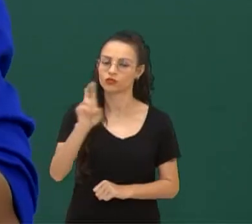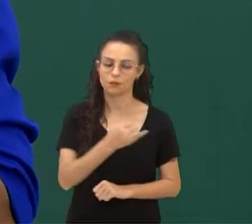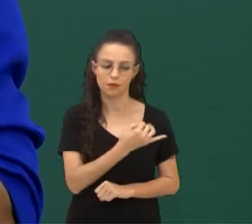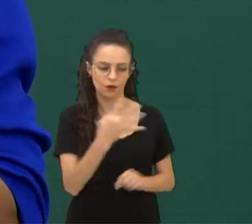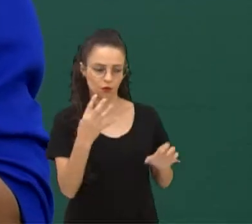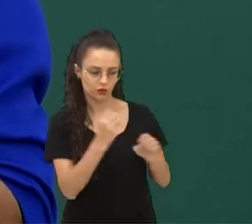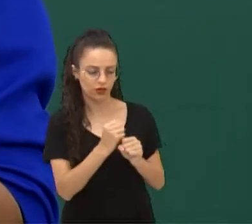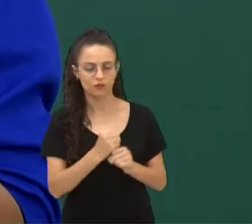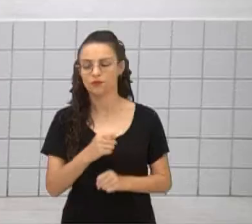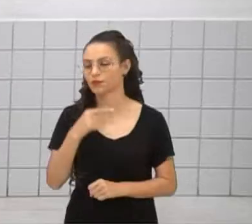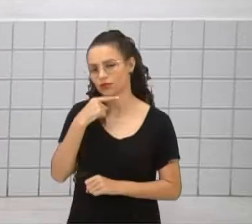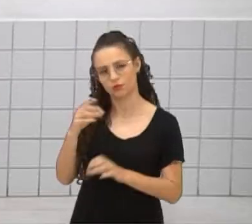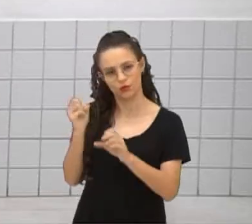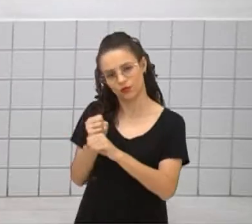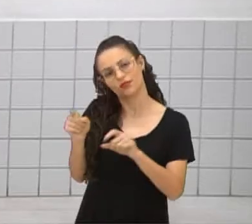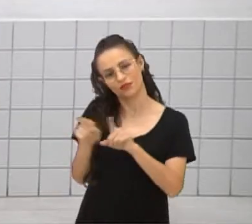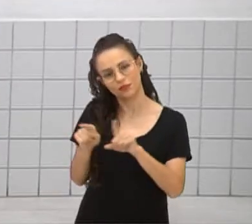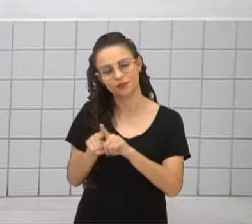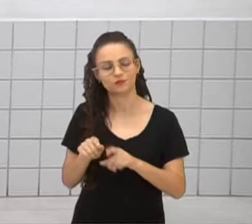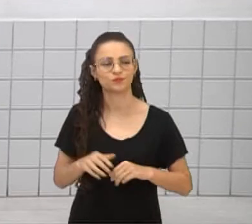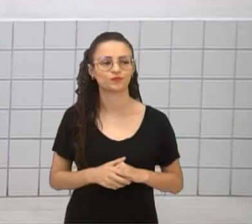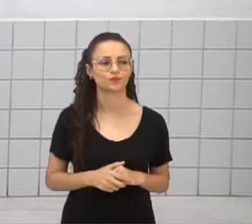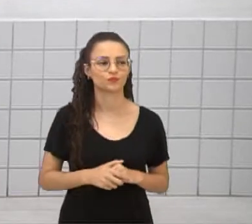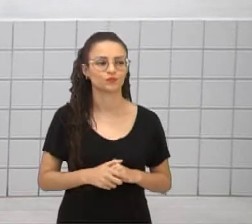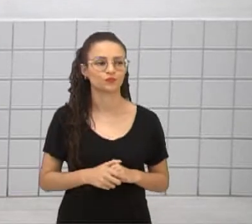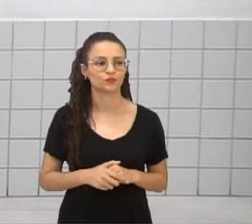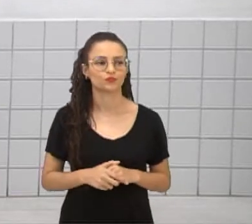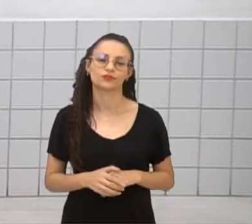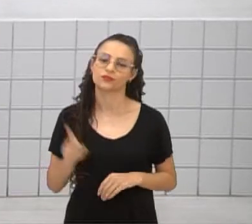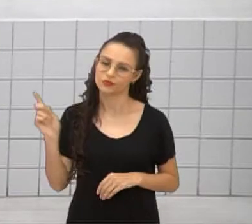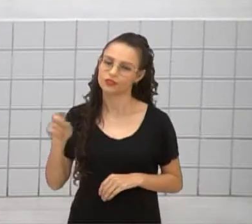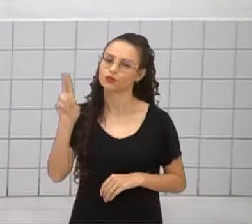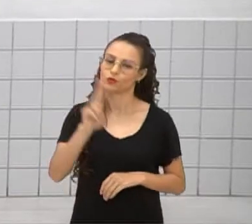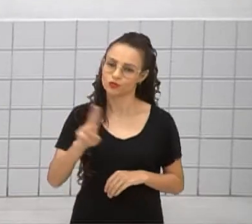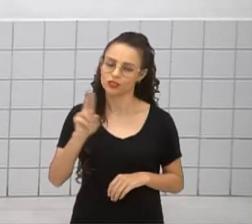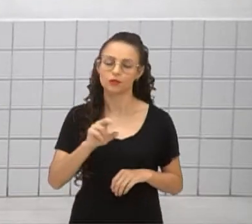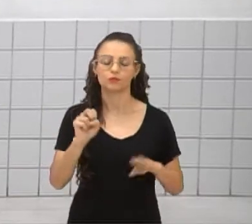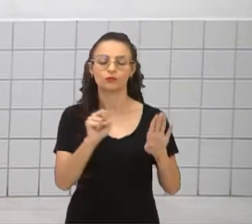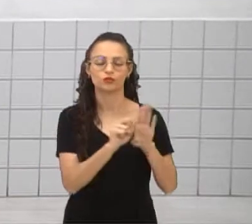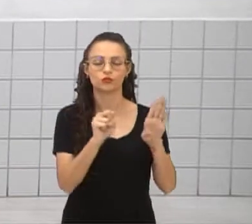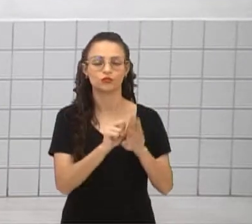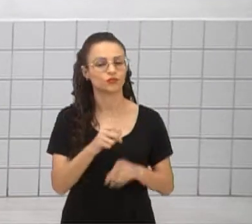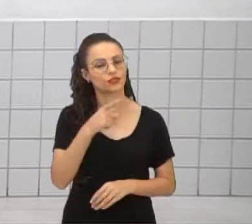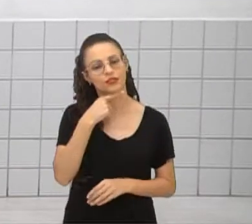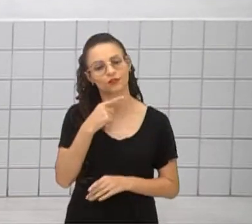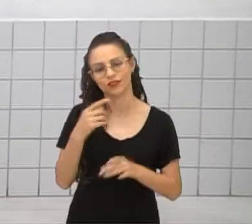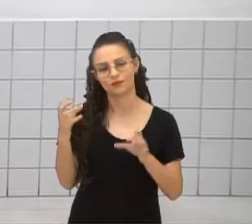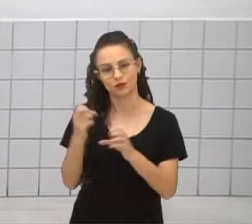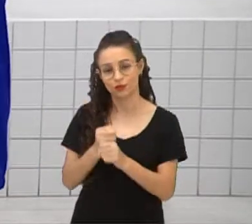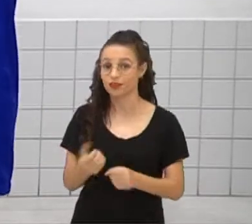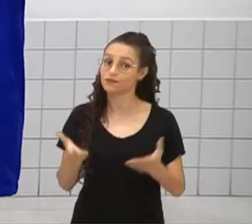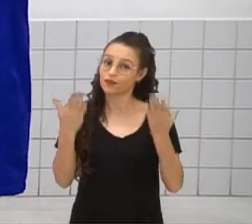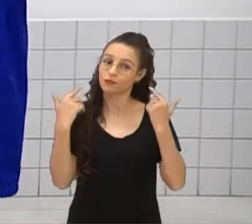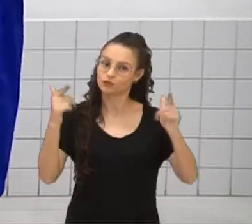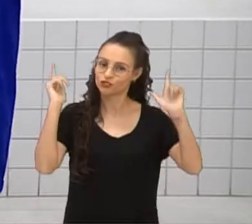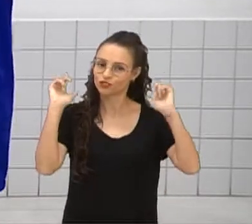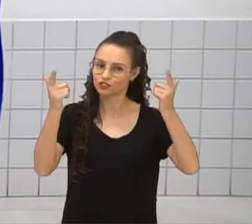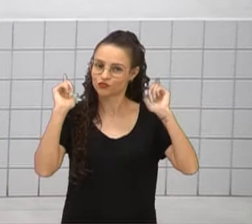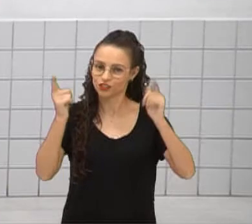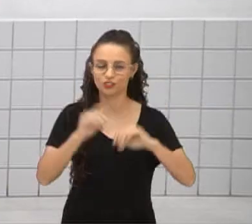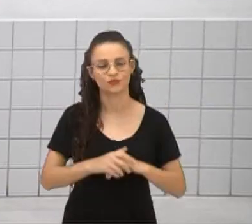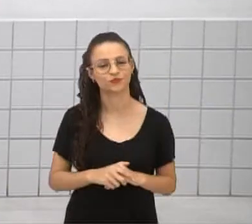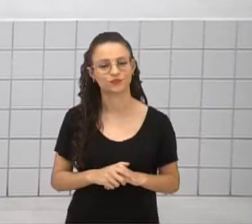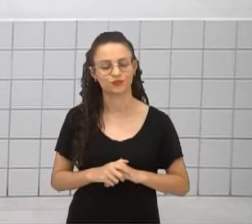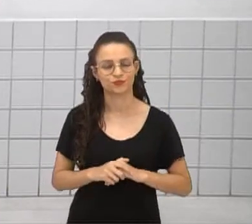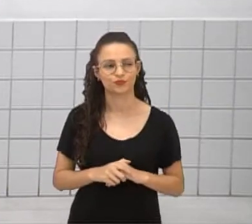quanto para os encontrados tá usado para um substantivo Prefeito é o que nós estamos fazendo